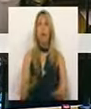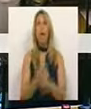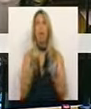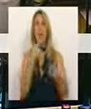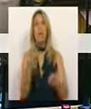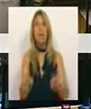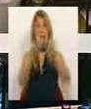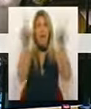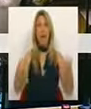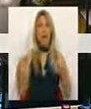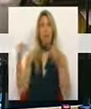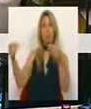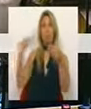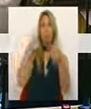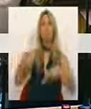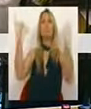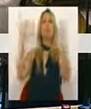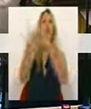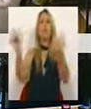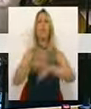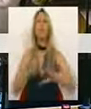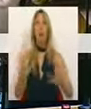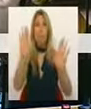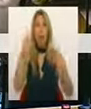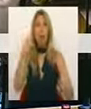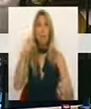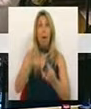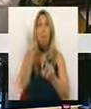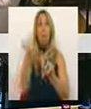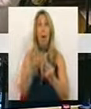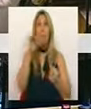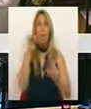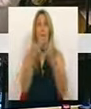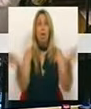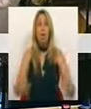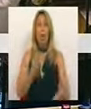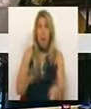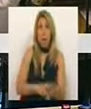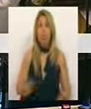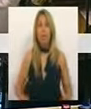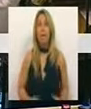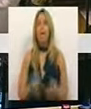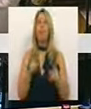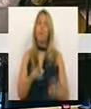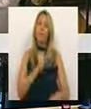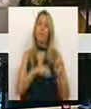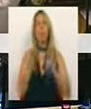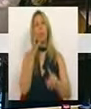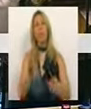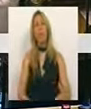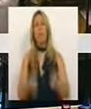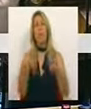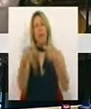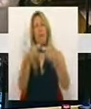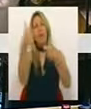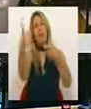no cartaz que estava resolvido, quando um ano depois ainda não está resolvido. Senhor deputado, ficava-lhe bem reconhecer deputada, o erro. Tem mesmo já